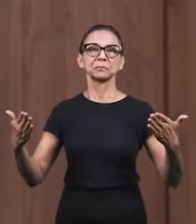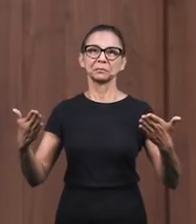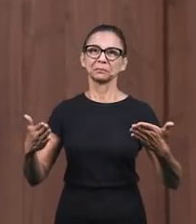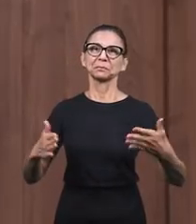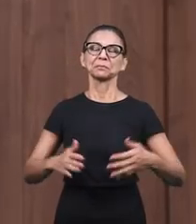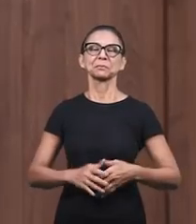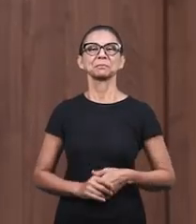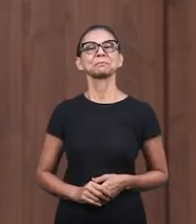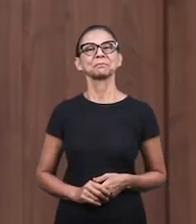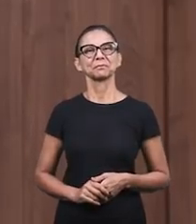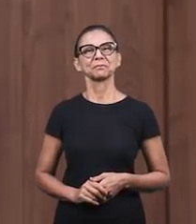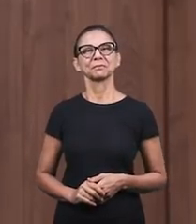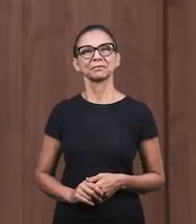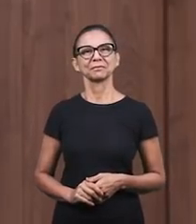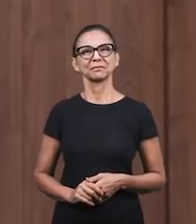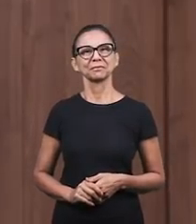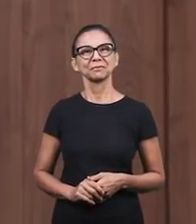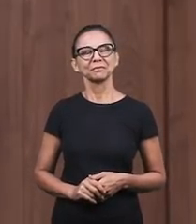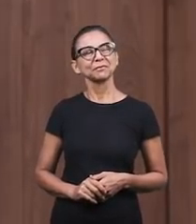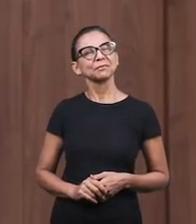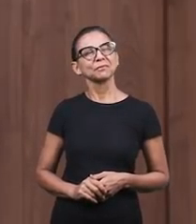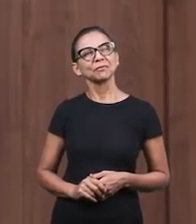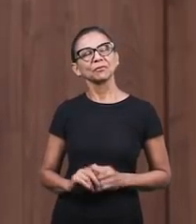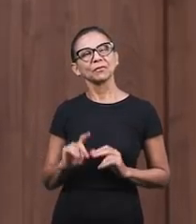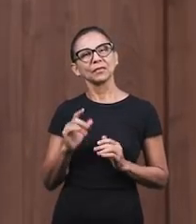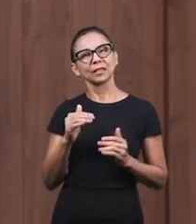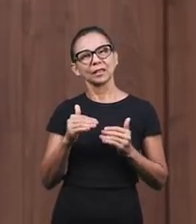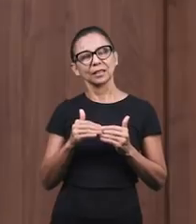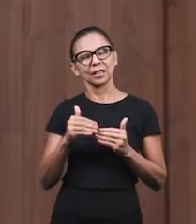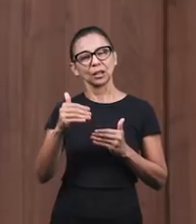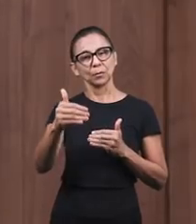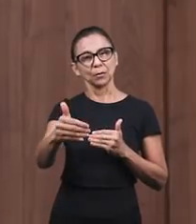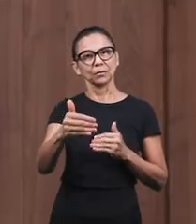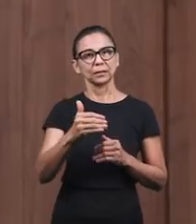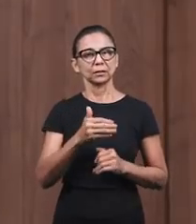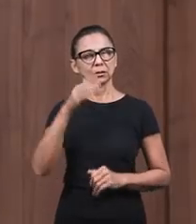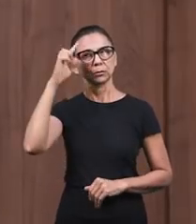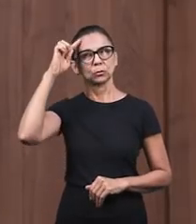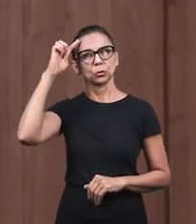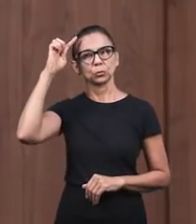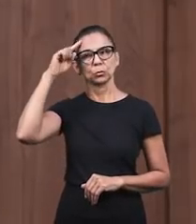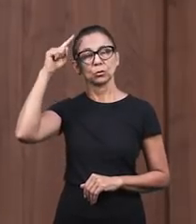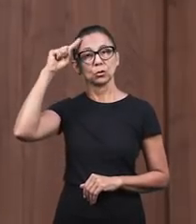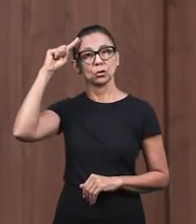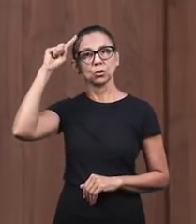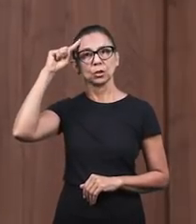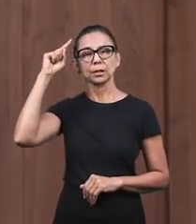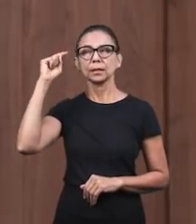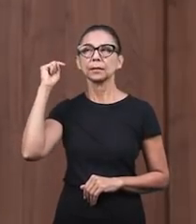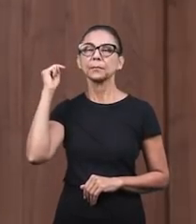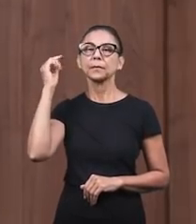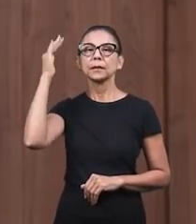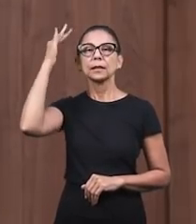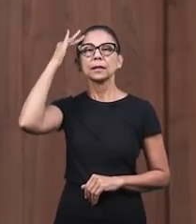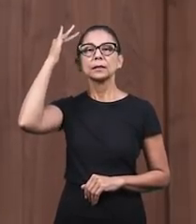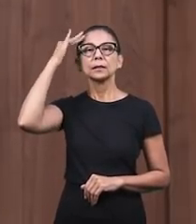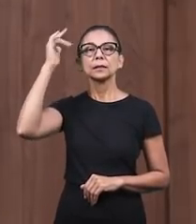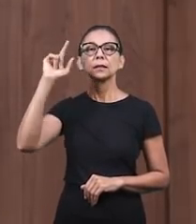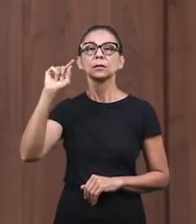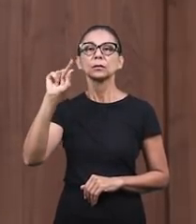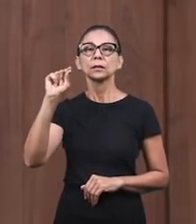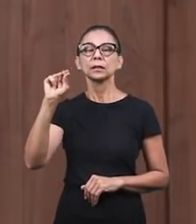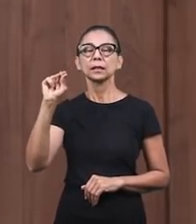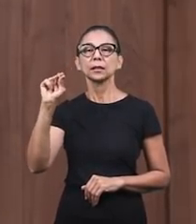por isso hoje nós possamos a cada dia entender o que é guardar o nosso maior tesouro, que é